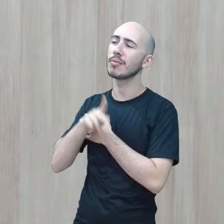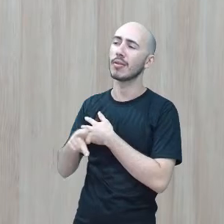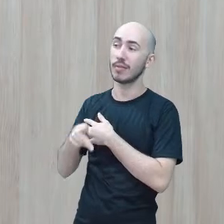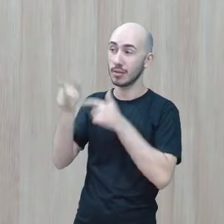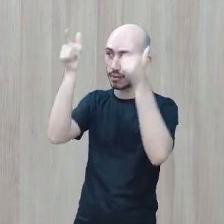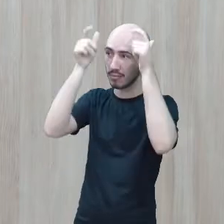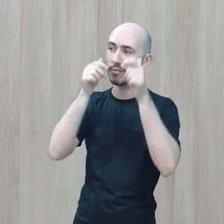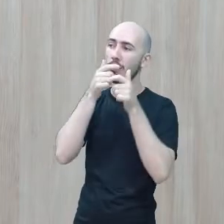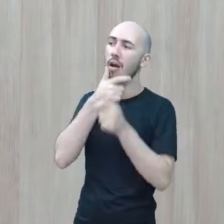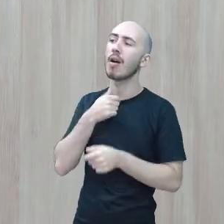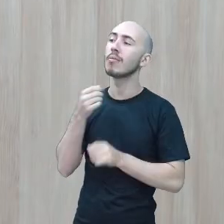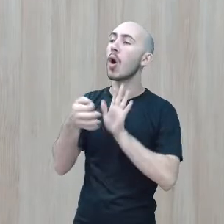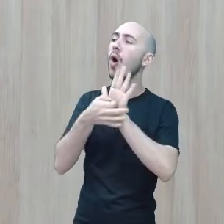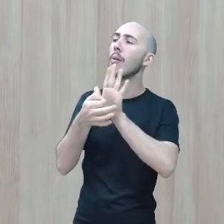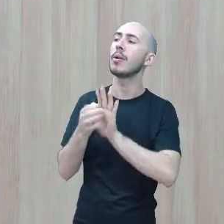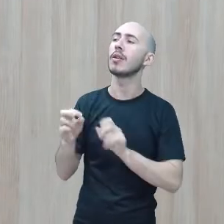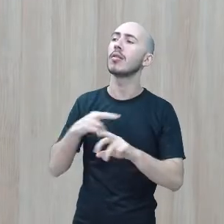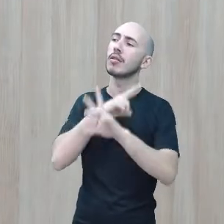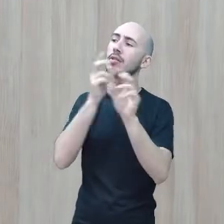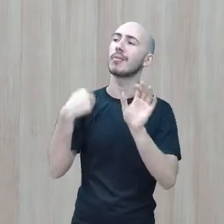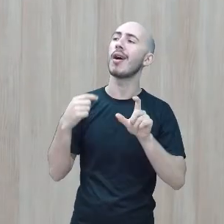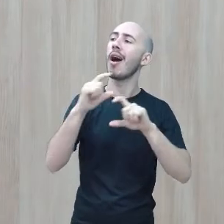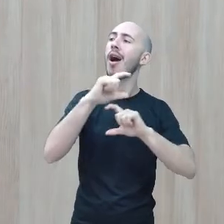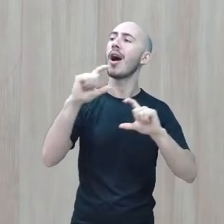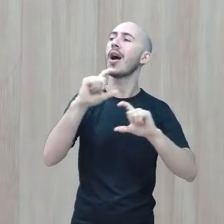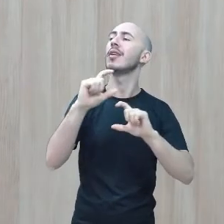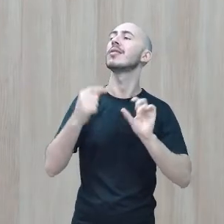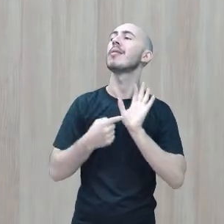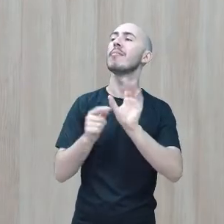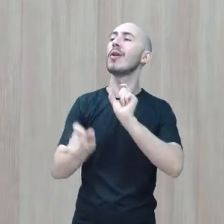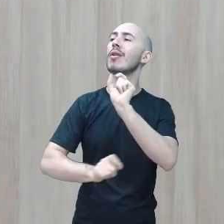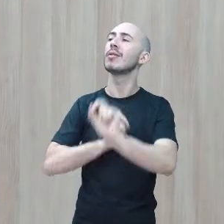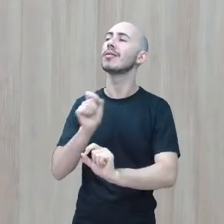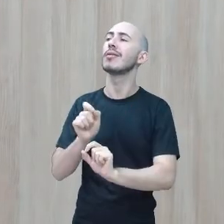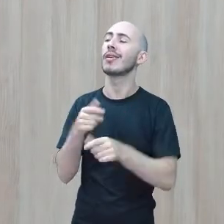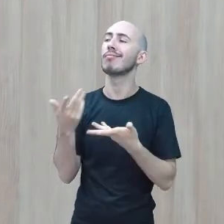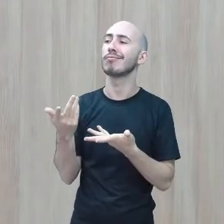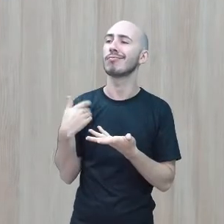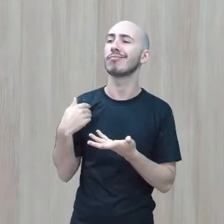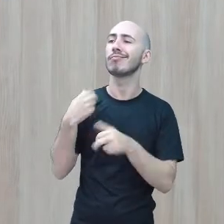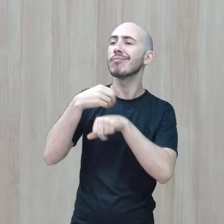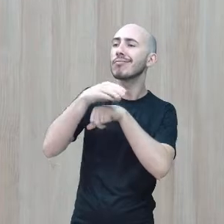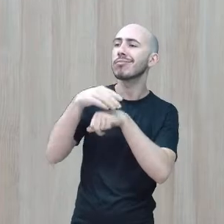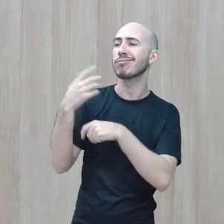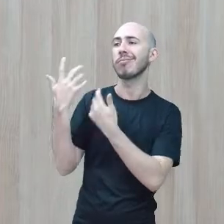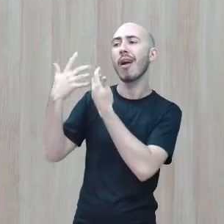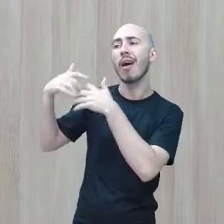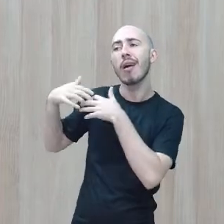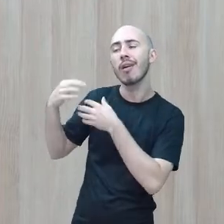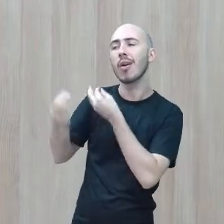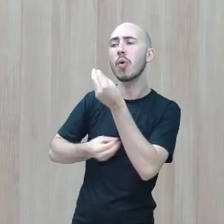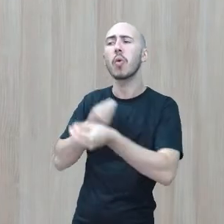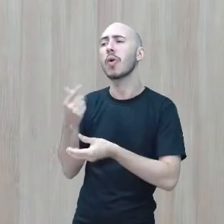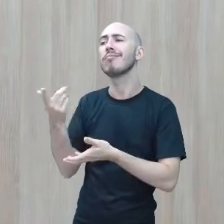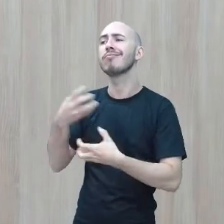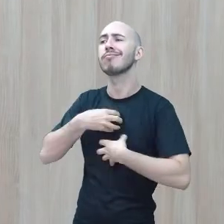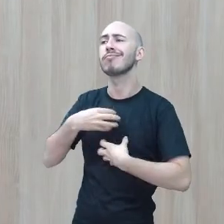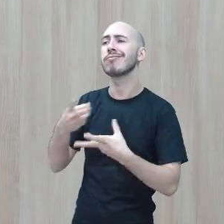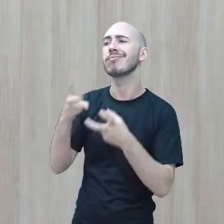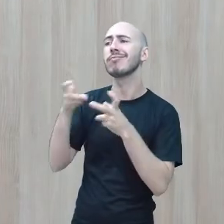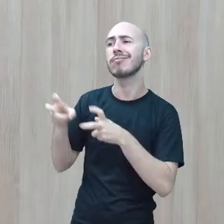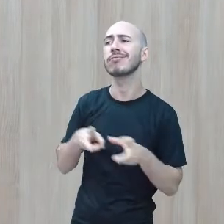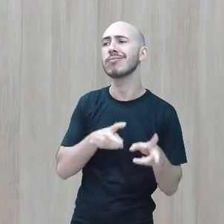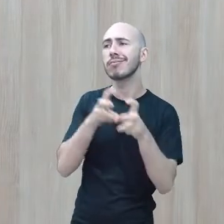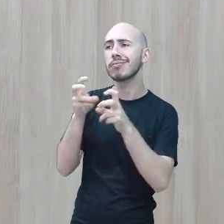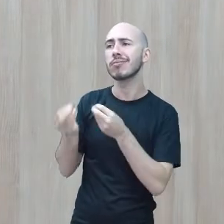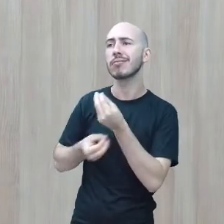desse aí a opinião do que essa charge, né? Do que essa imagem sugere a gente, o que é que faz ele refletir